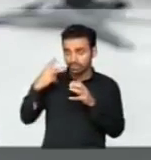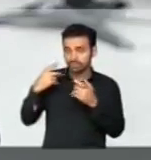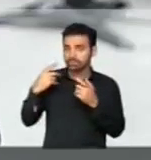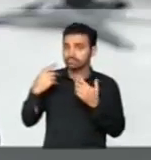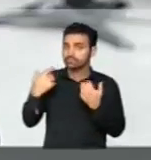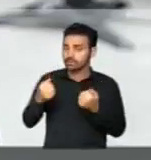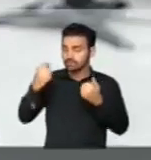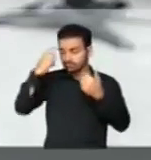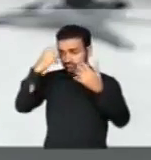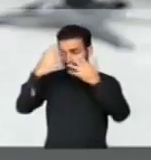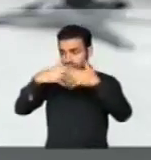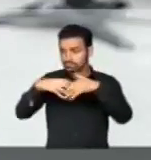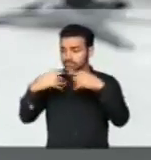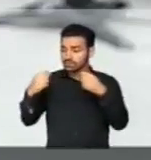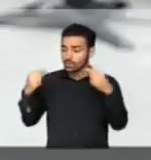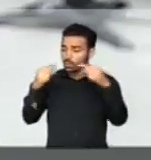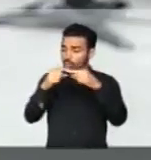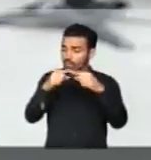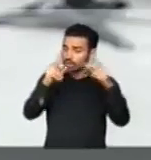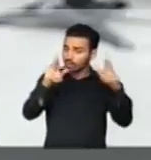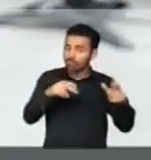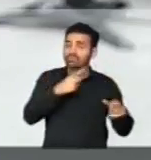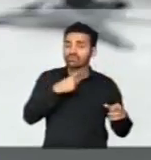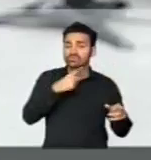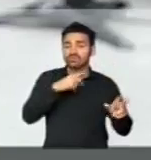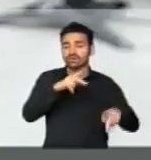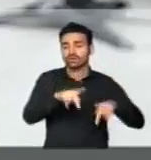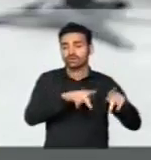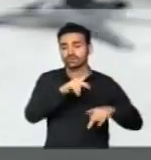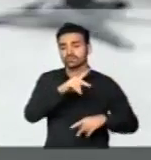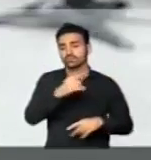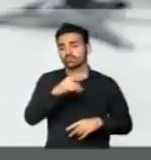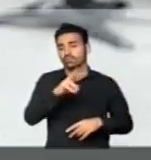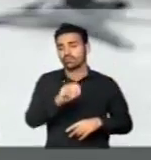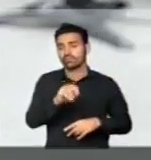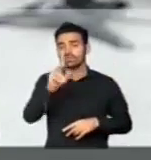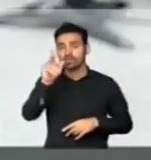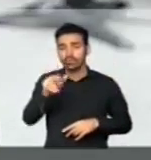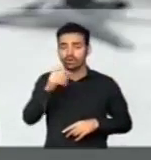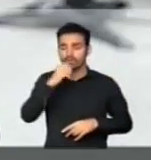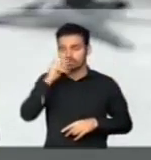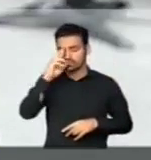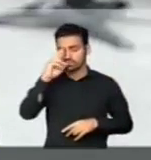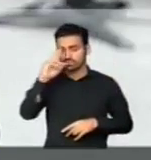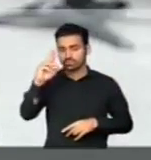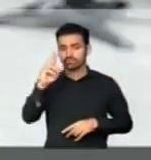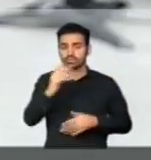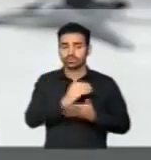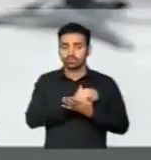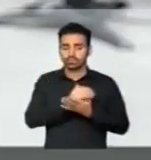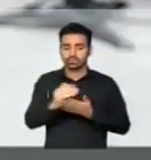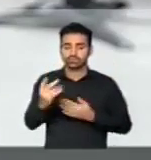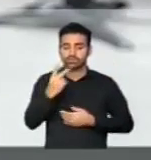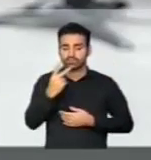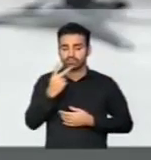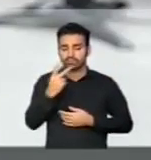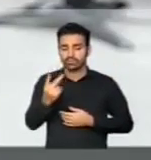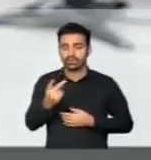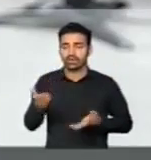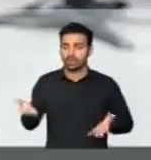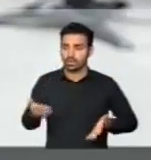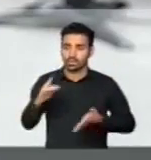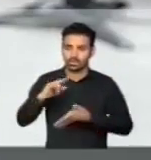reflita o anseio e a aspiração do povo brasileiro, como Vossa Excelência praticamente começa a inserir nesse trecho do discurso de